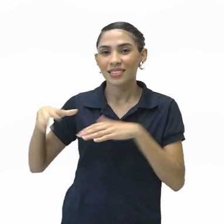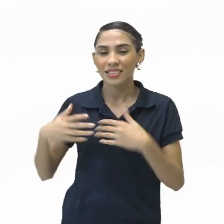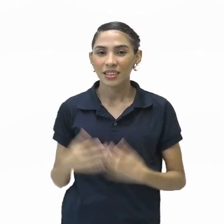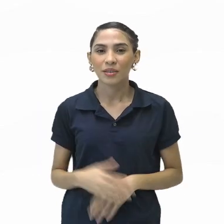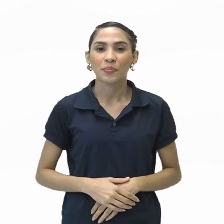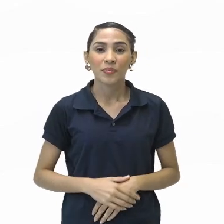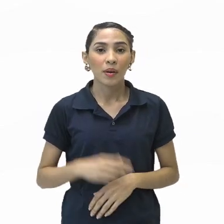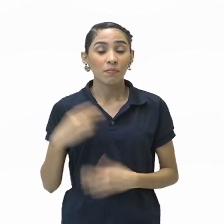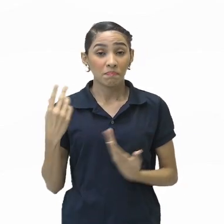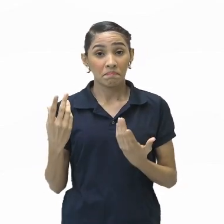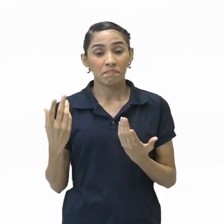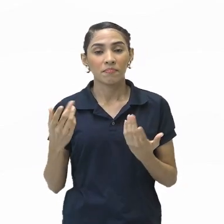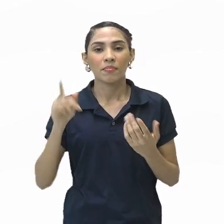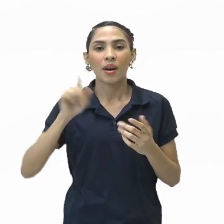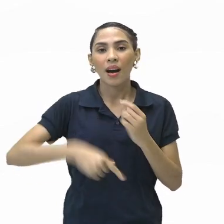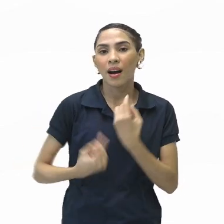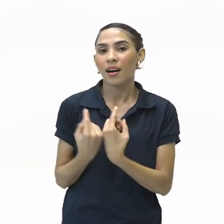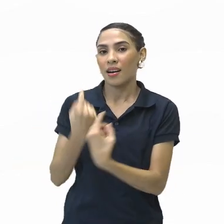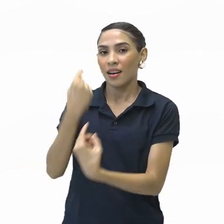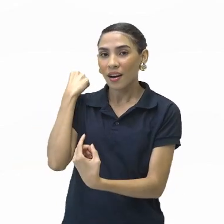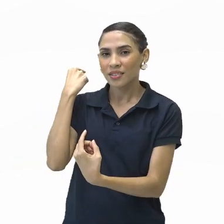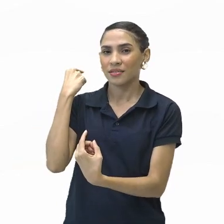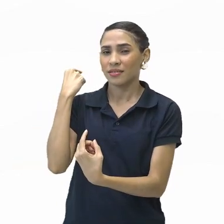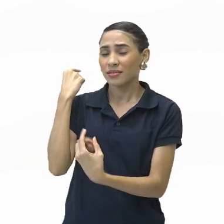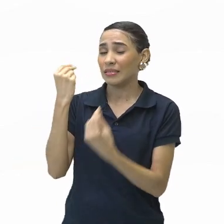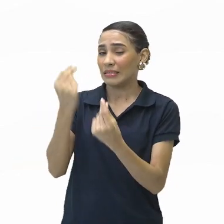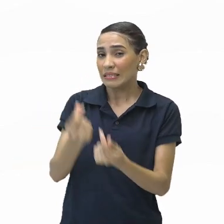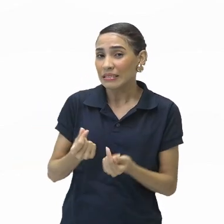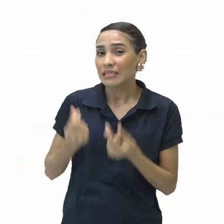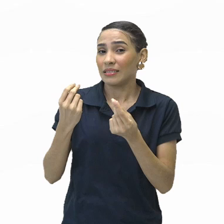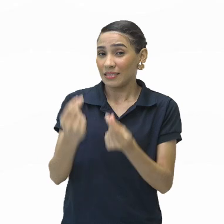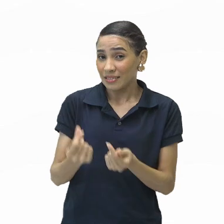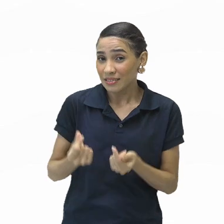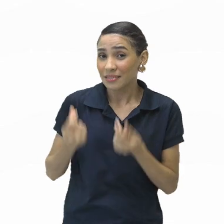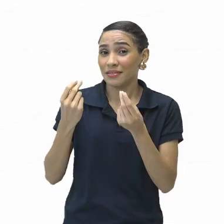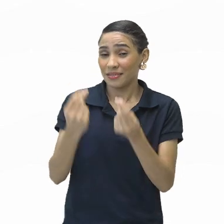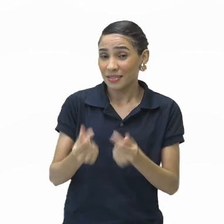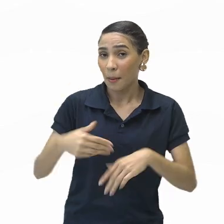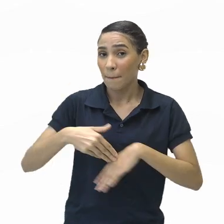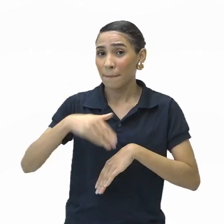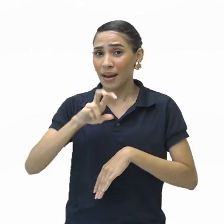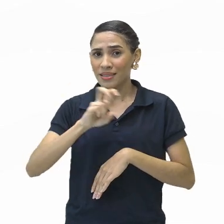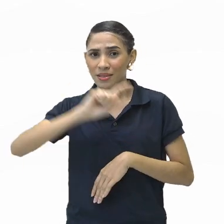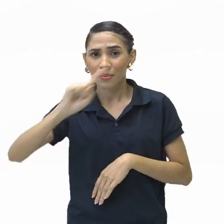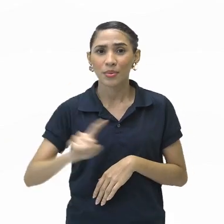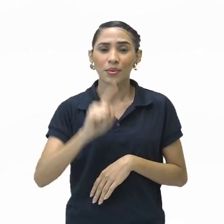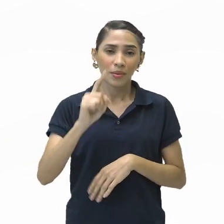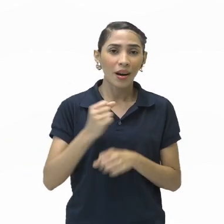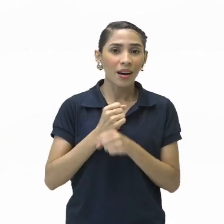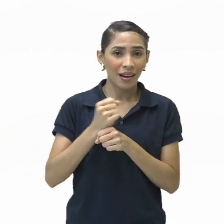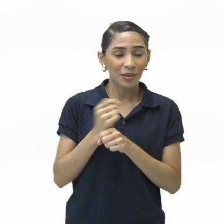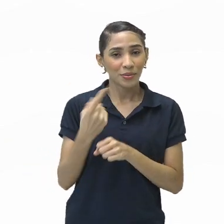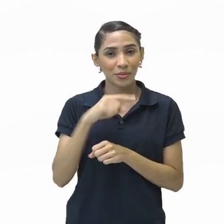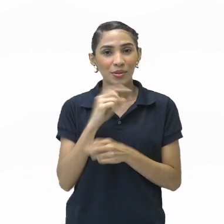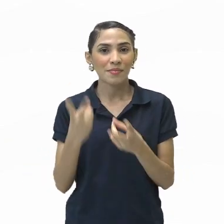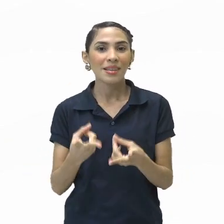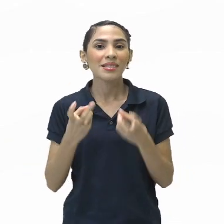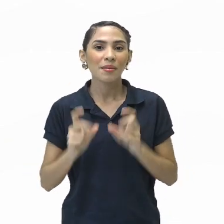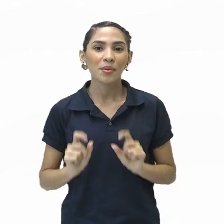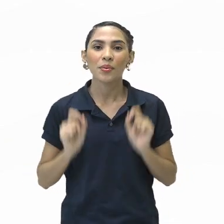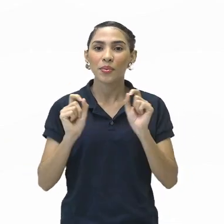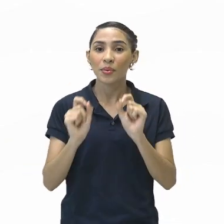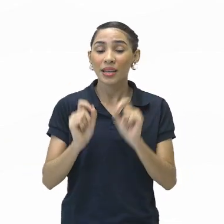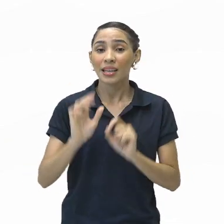orgânica, mas que antes, né, há muito tempo atrás, mais de 5.000 anos, né, a gente observa,